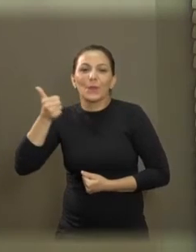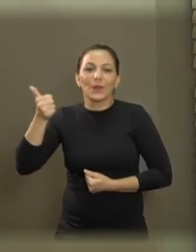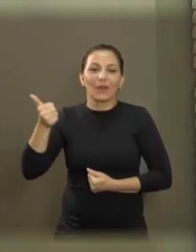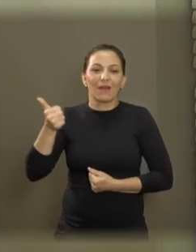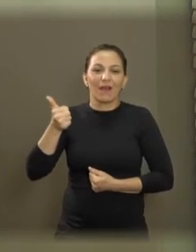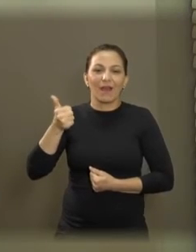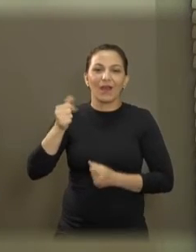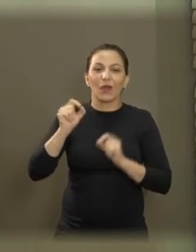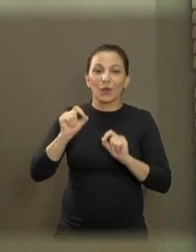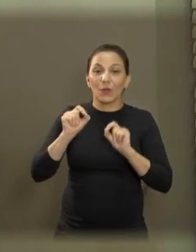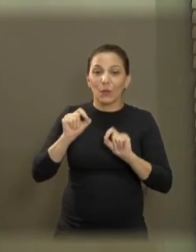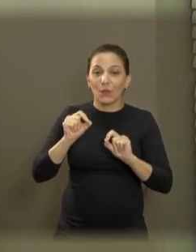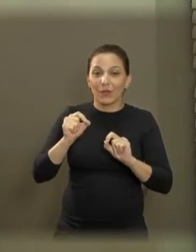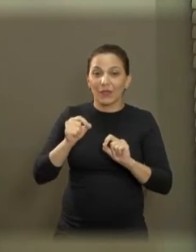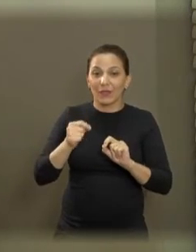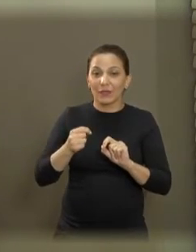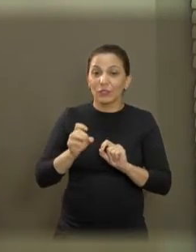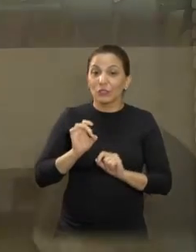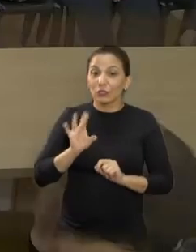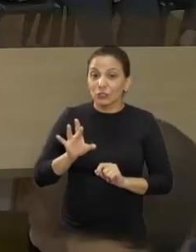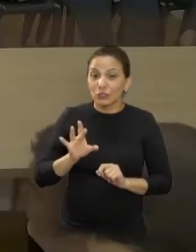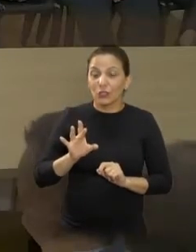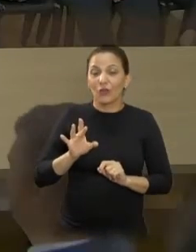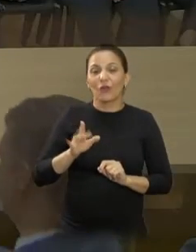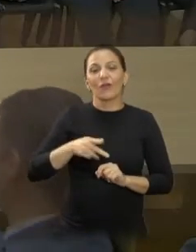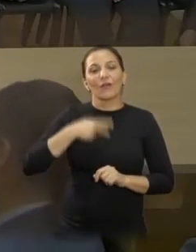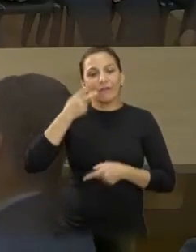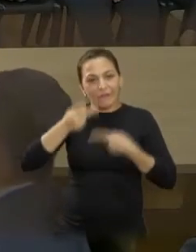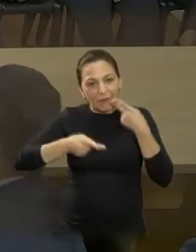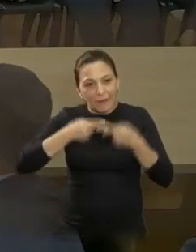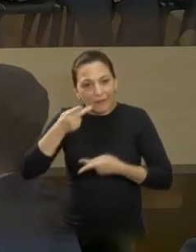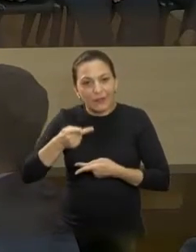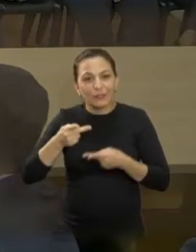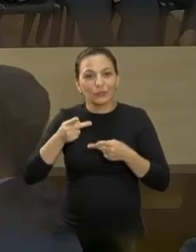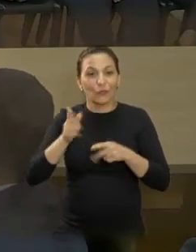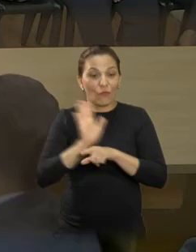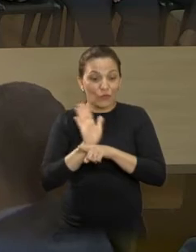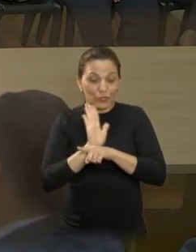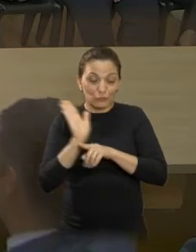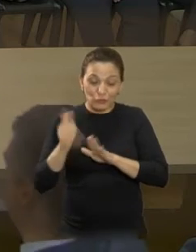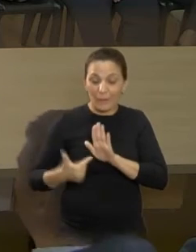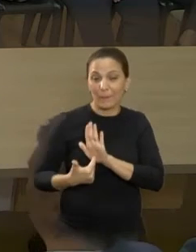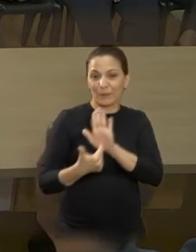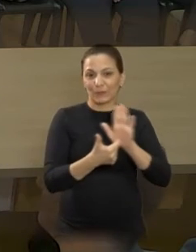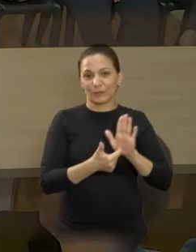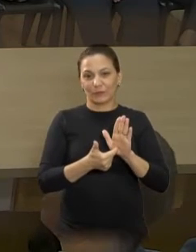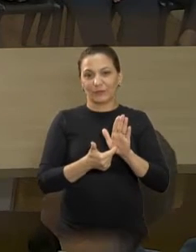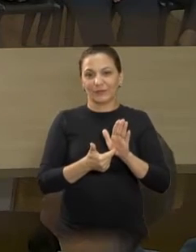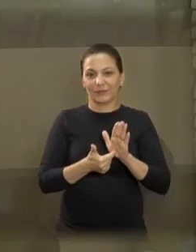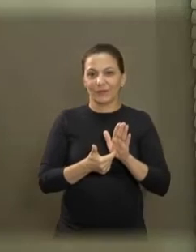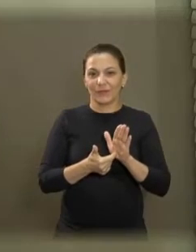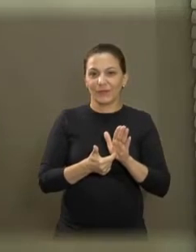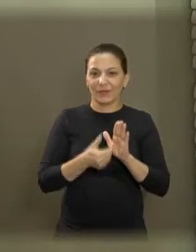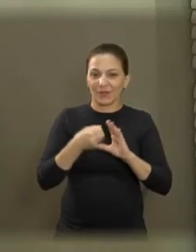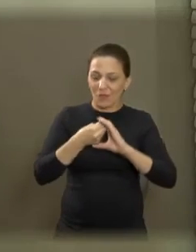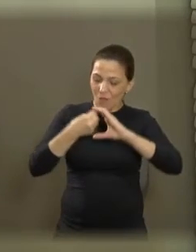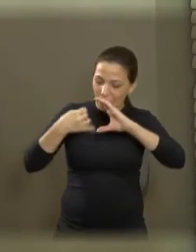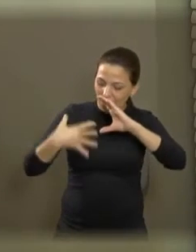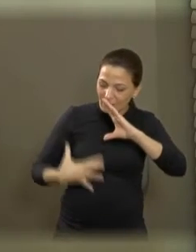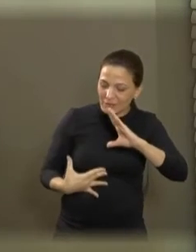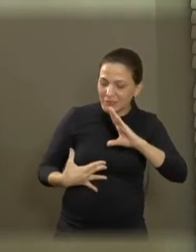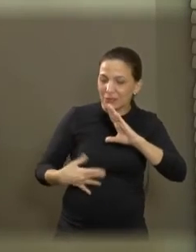mostrado. Eu estou apenas sendo redundante. Mas porque são essas as suas